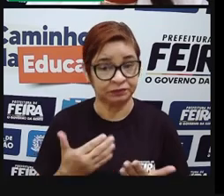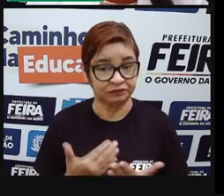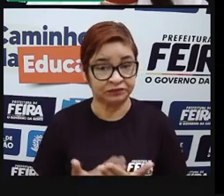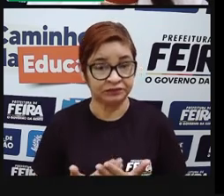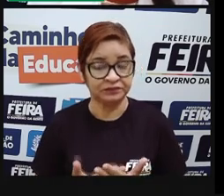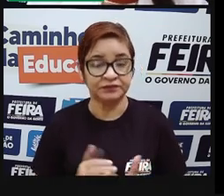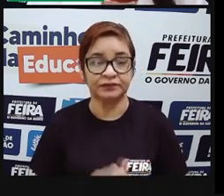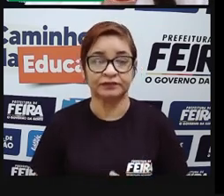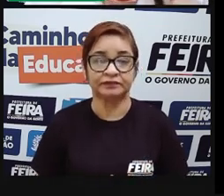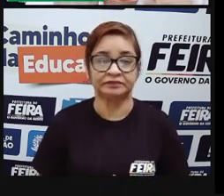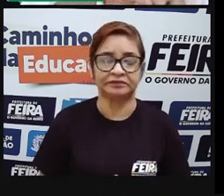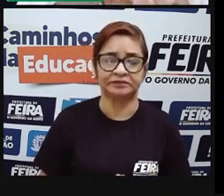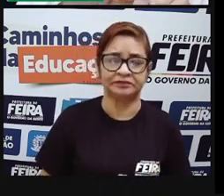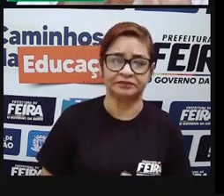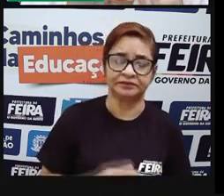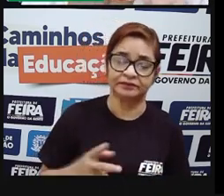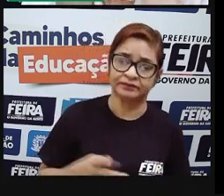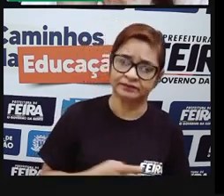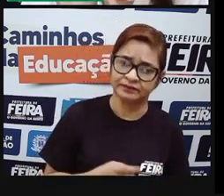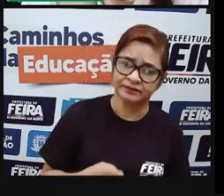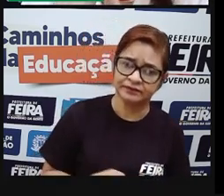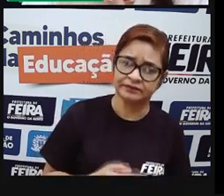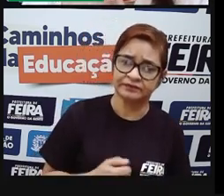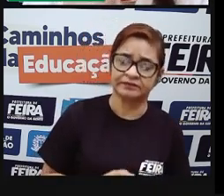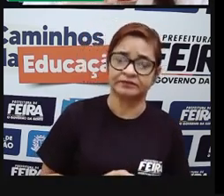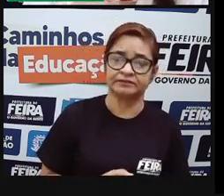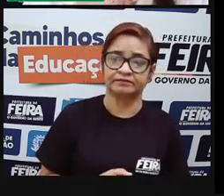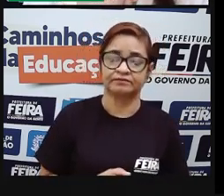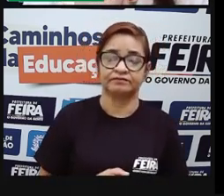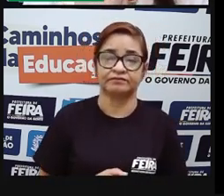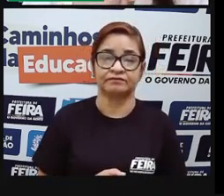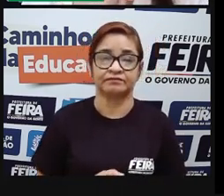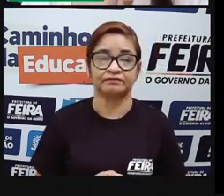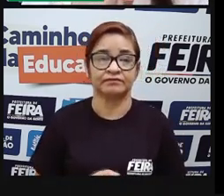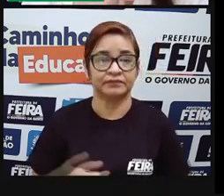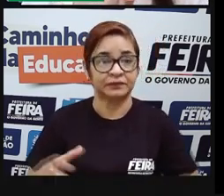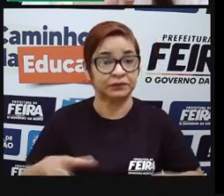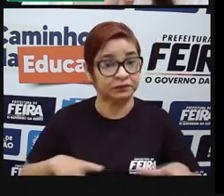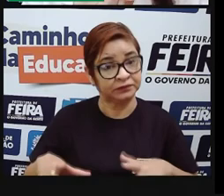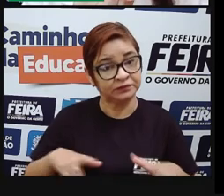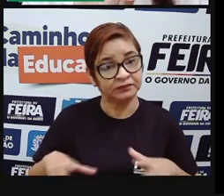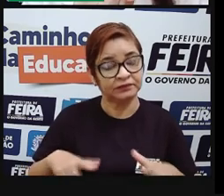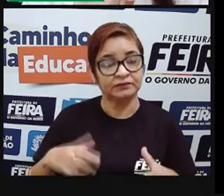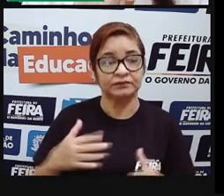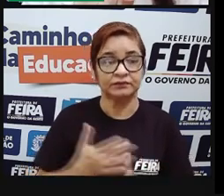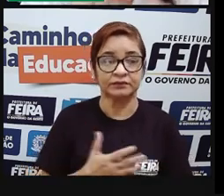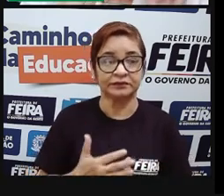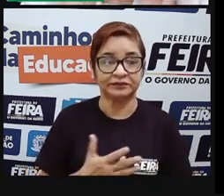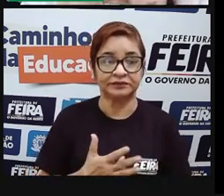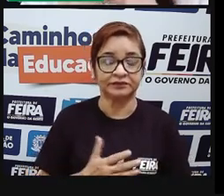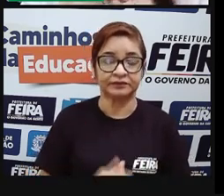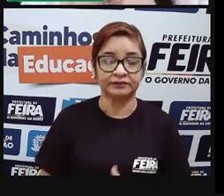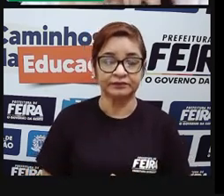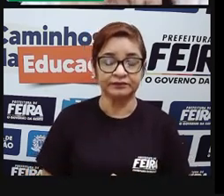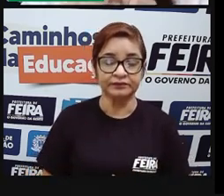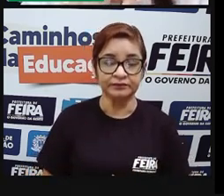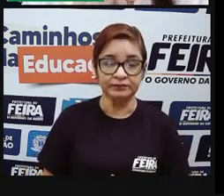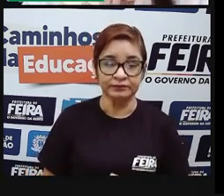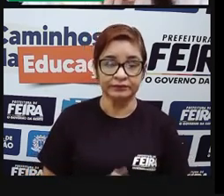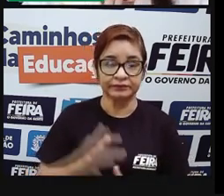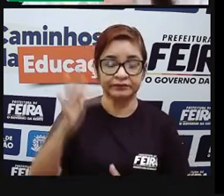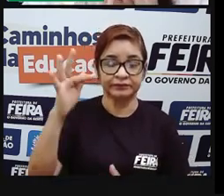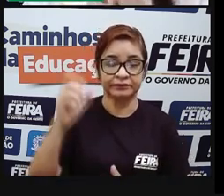você possa estar buscando formas de conseguir emprego na cidade de Feira de Santana e É